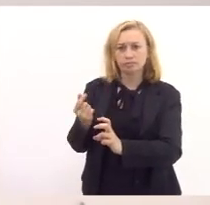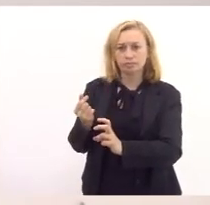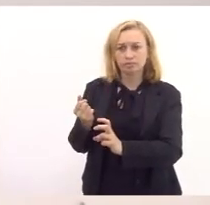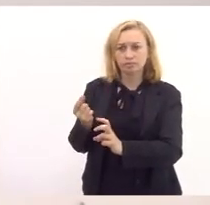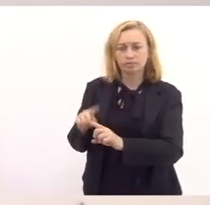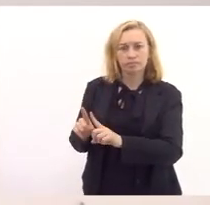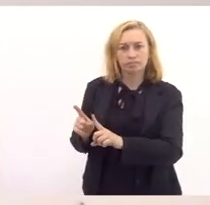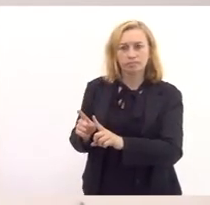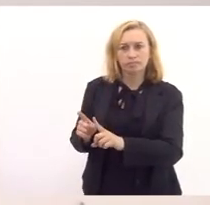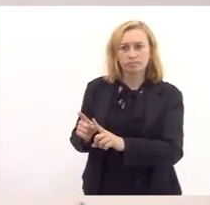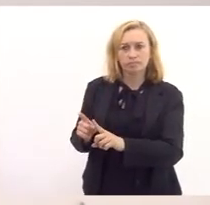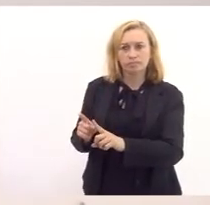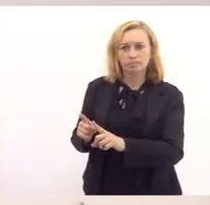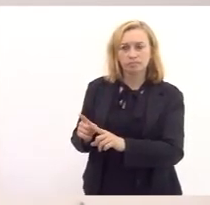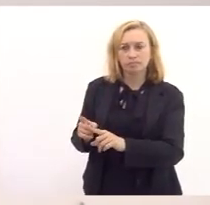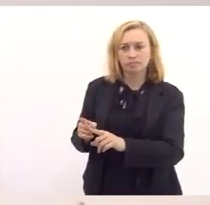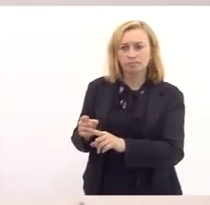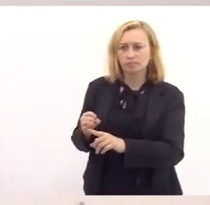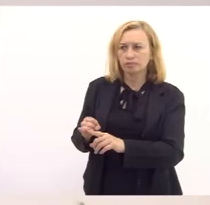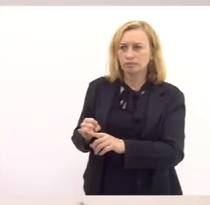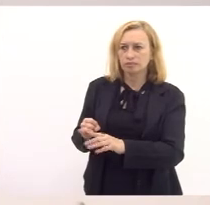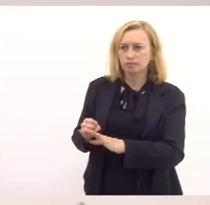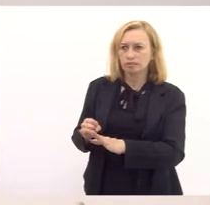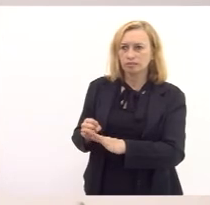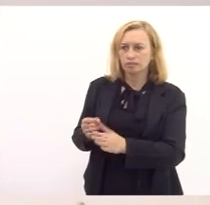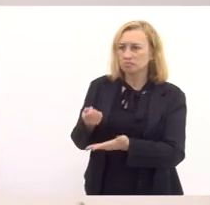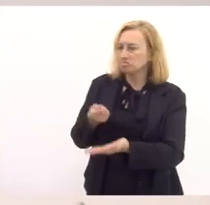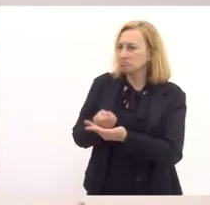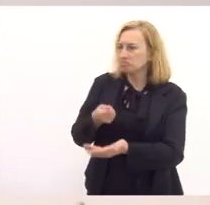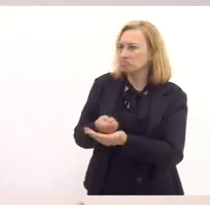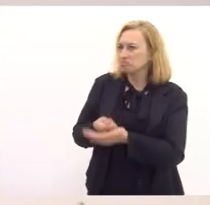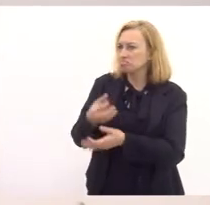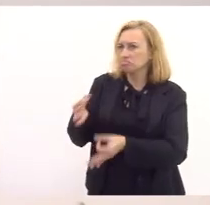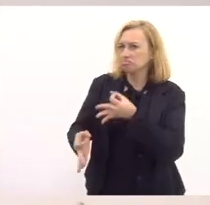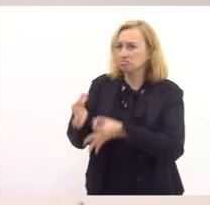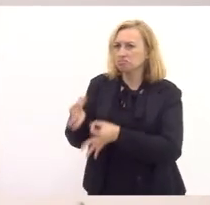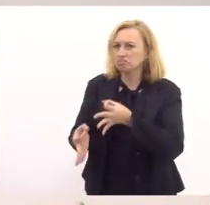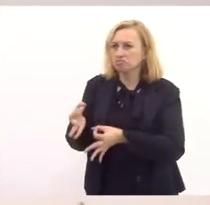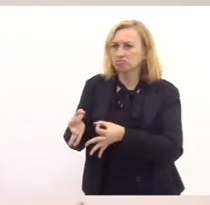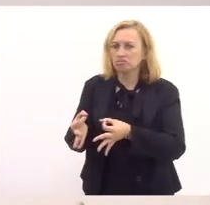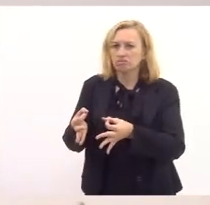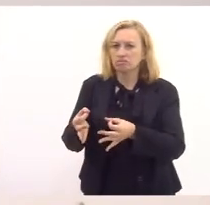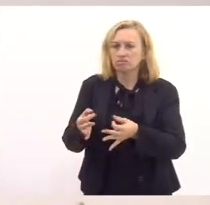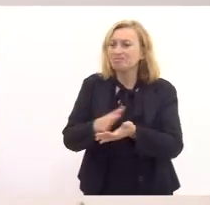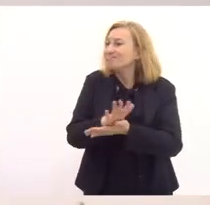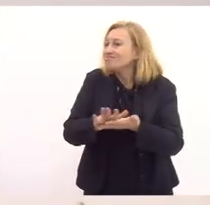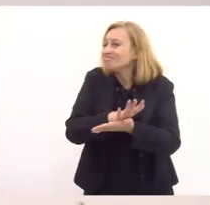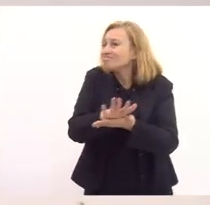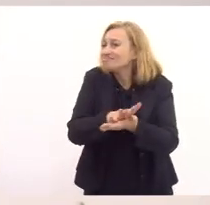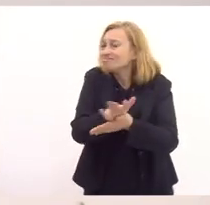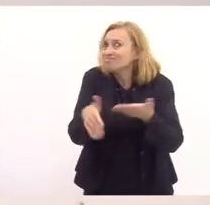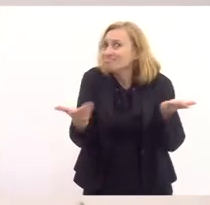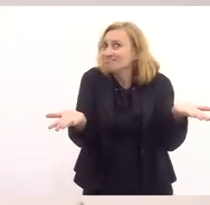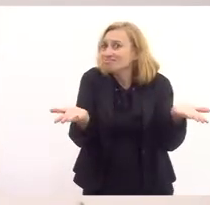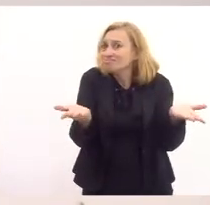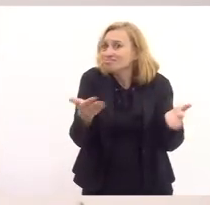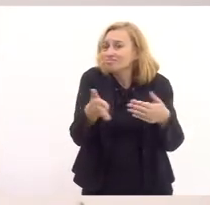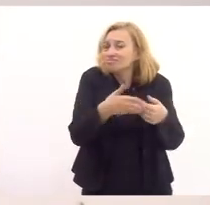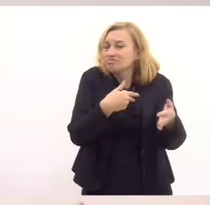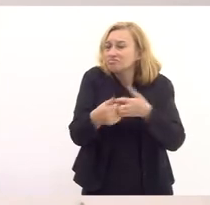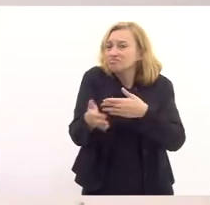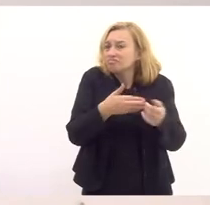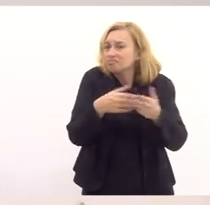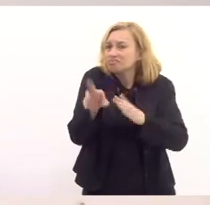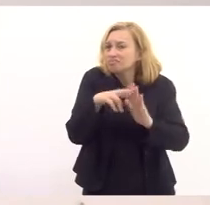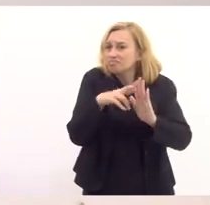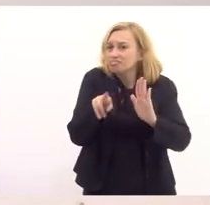senão, você não tem cobrança judicial em hipótese alguma. Porque qualquer regra que vale